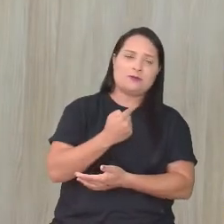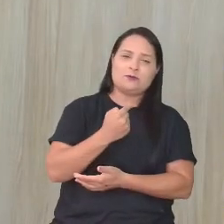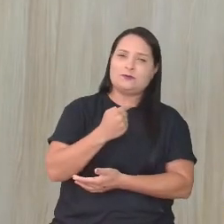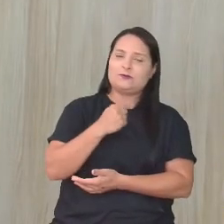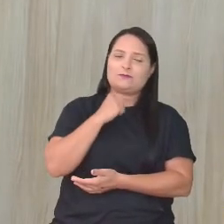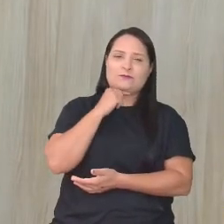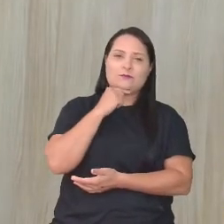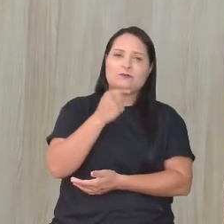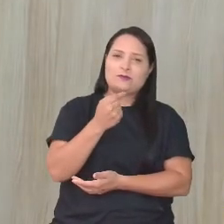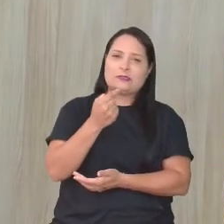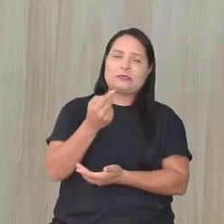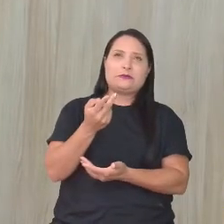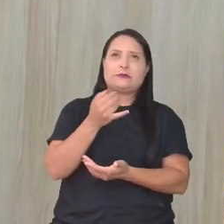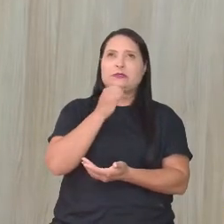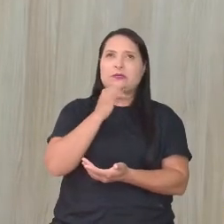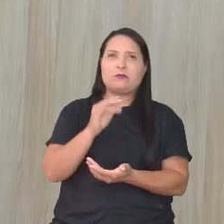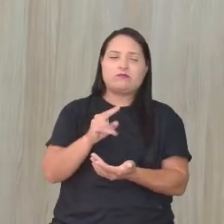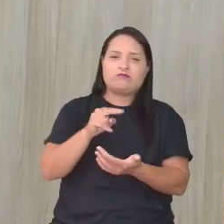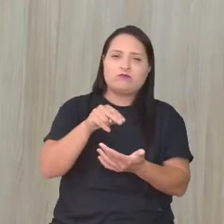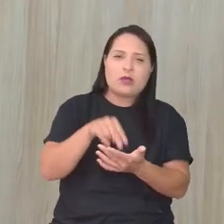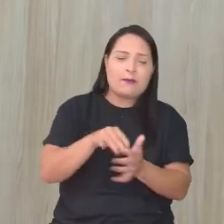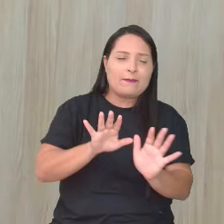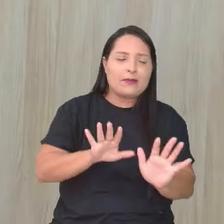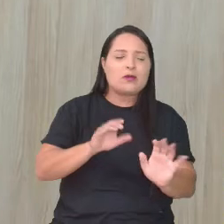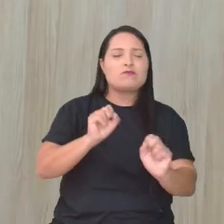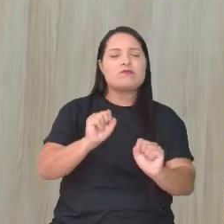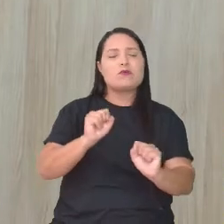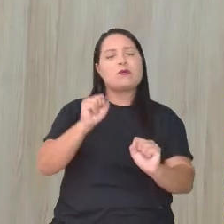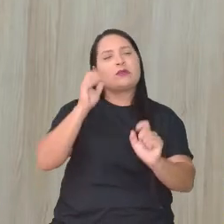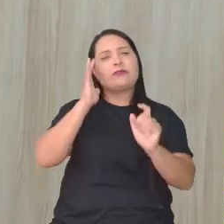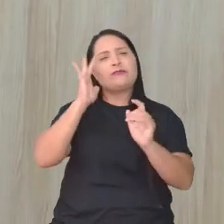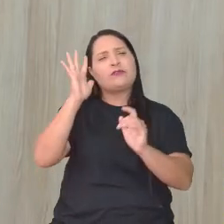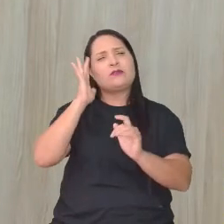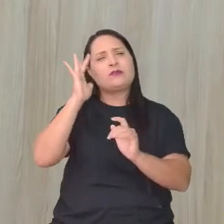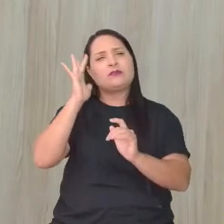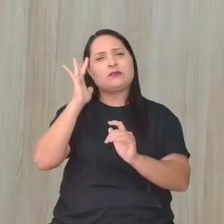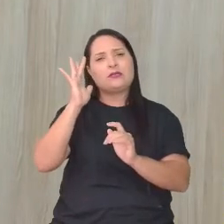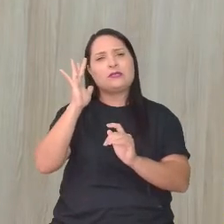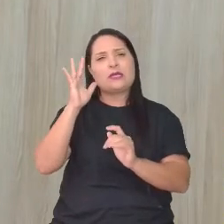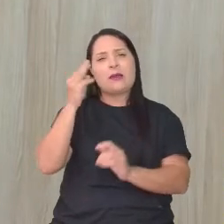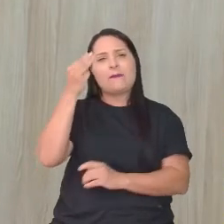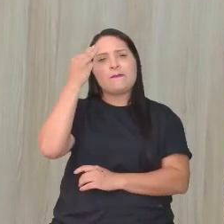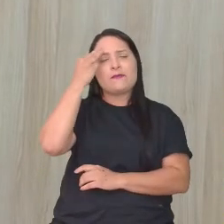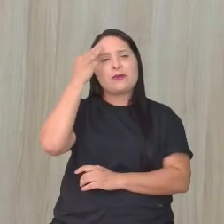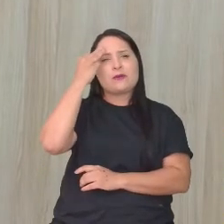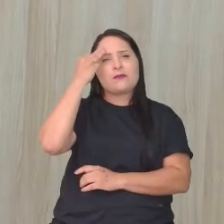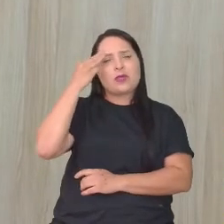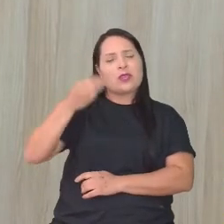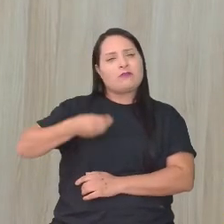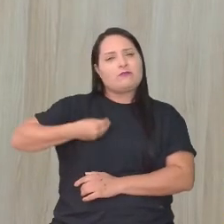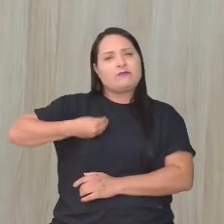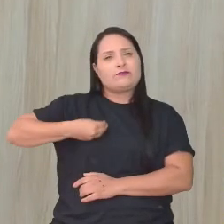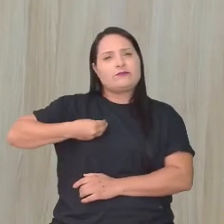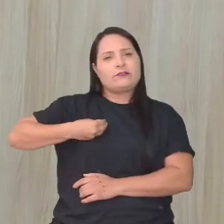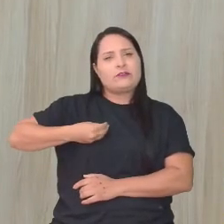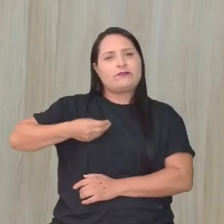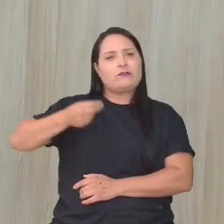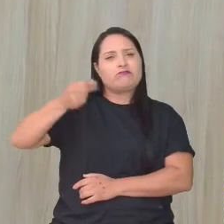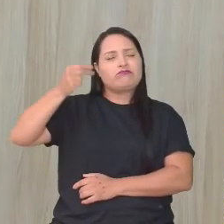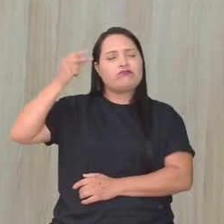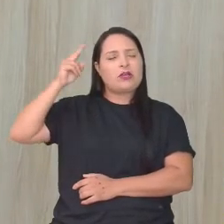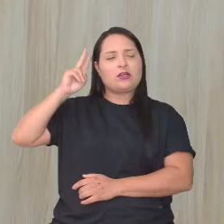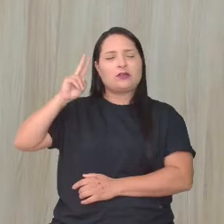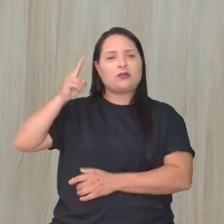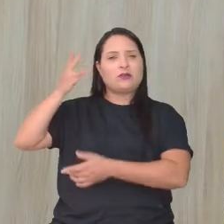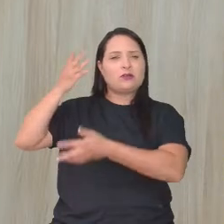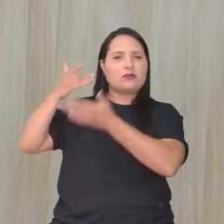consumi-lo, mas a gente pode, né, fazer uma reflexão, deixar que a memória fique viva, né, da nossa história. Então